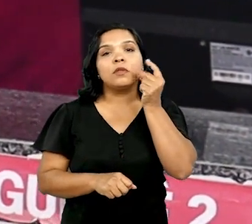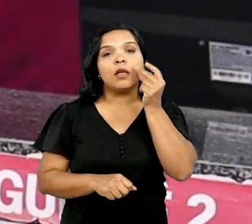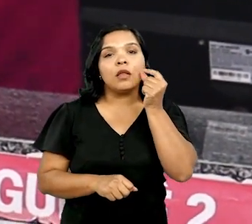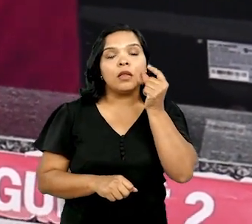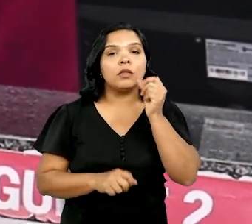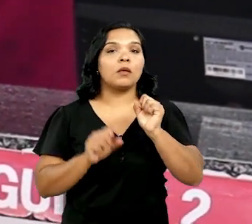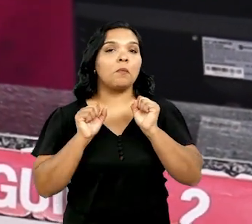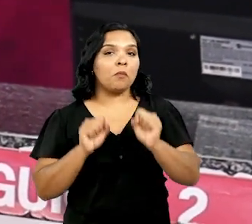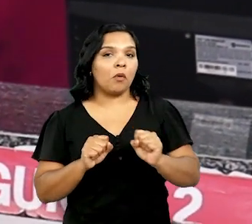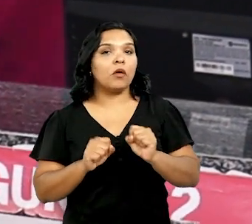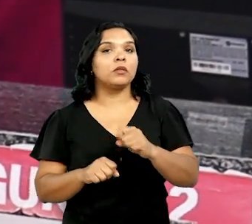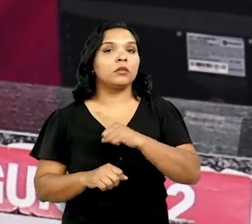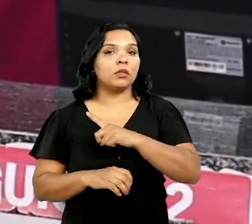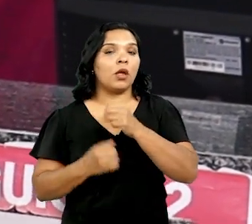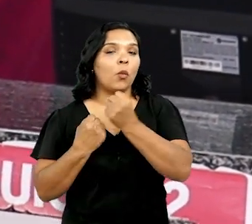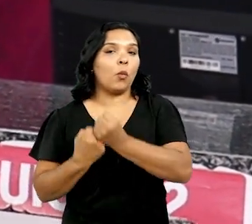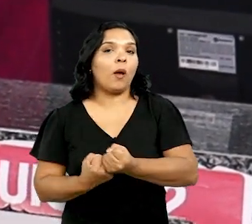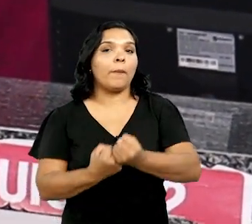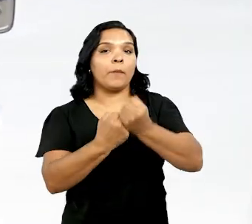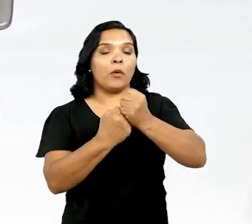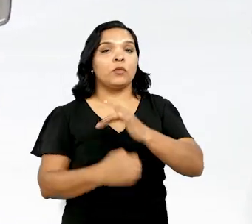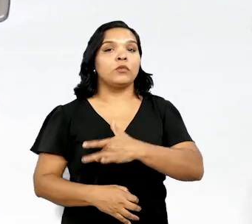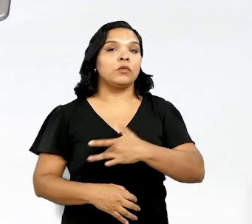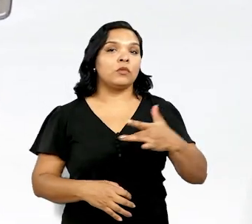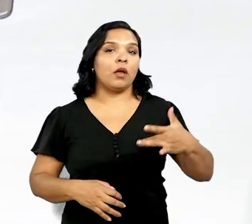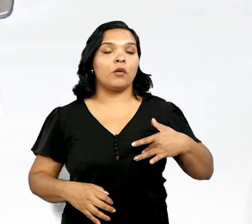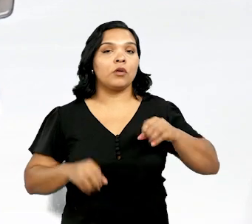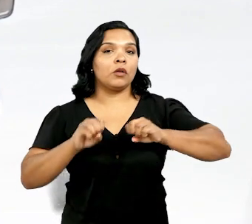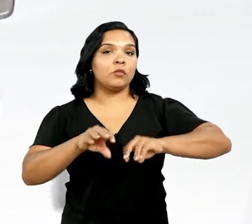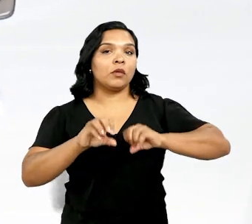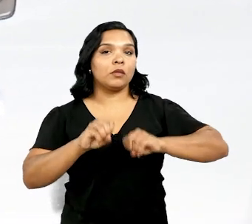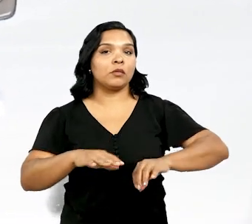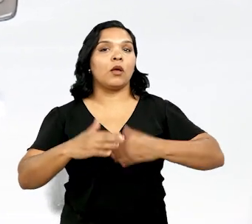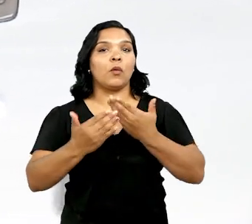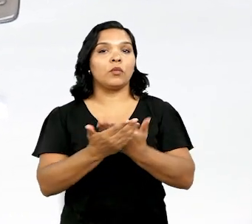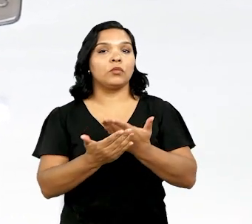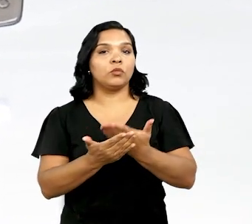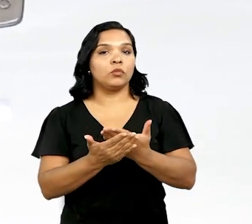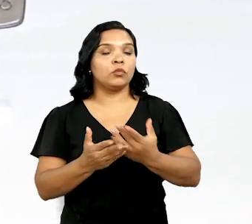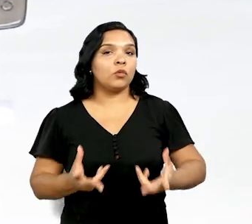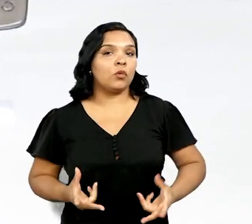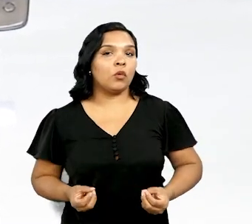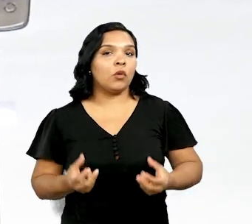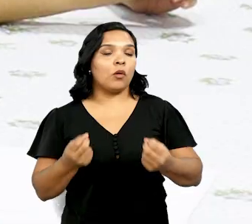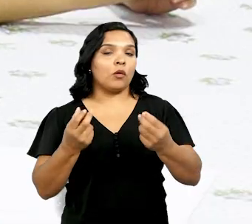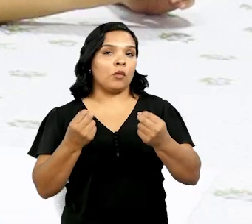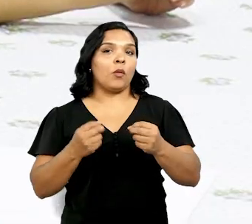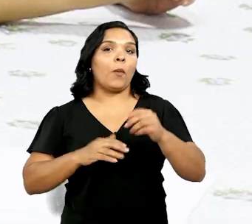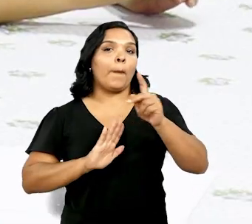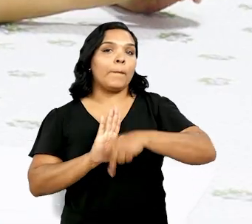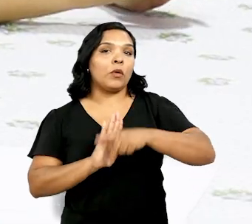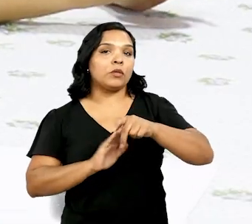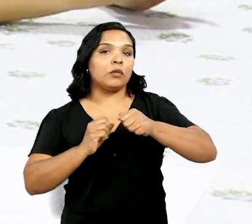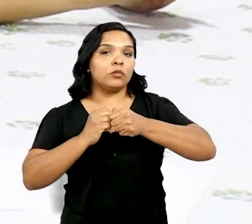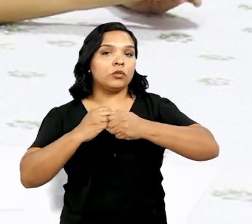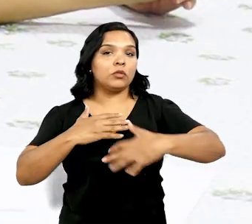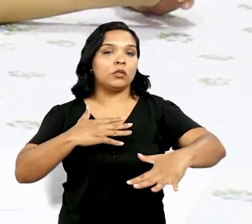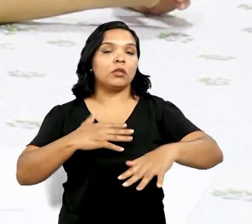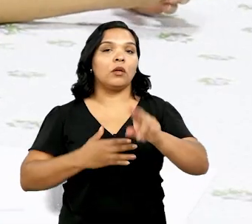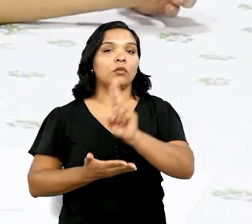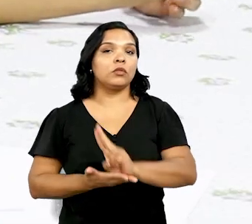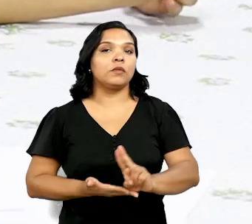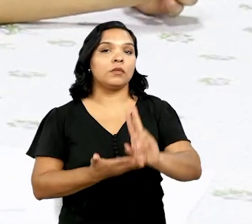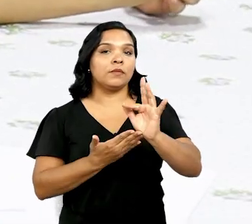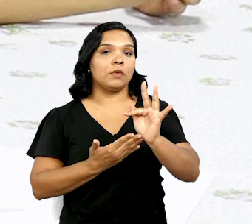do Ceará, podem contar com o Serviço de Saúde do Grupo de Educação e Estudos Oncológicos, o GEON, um projeto de extensão